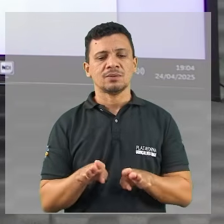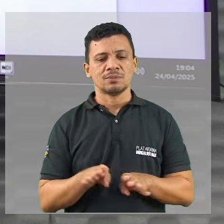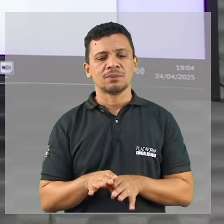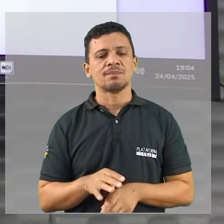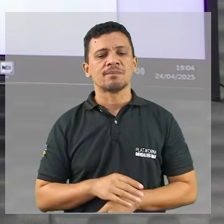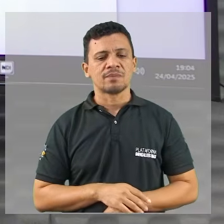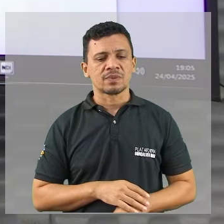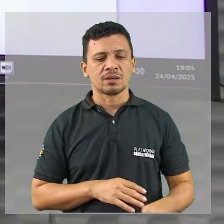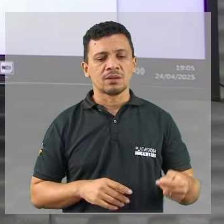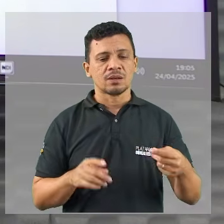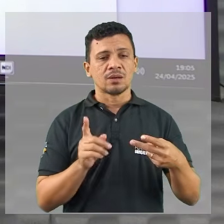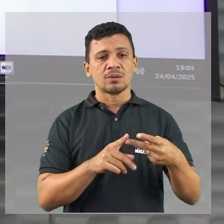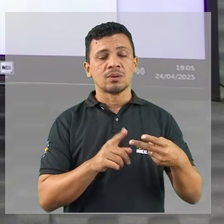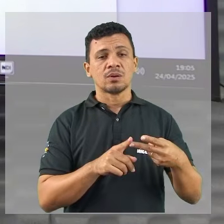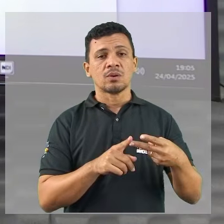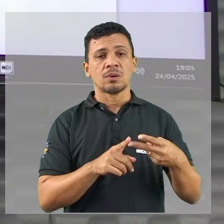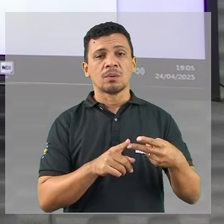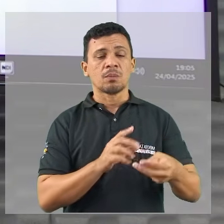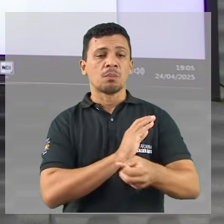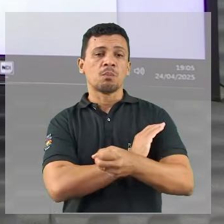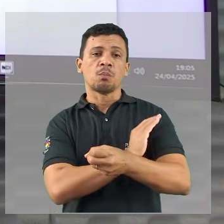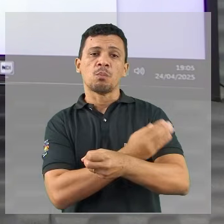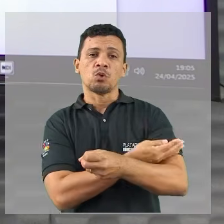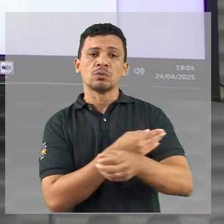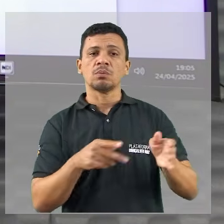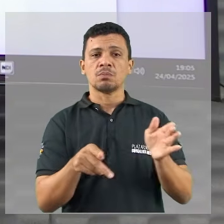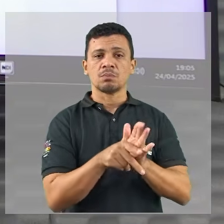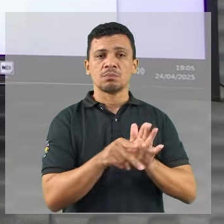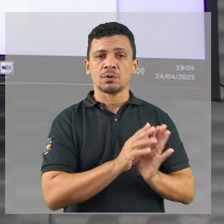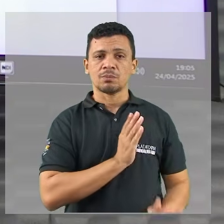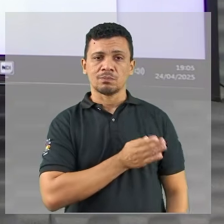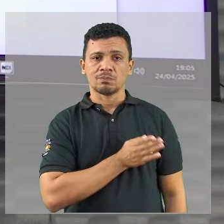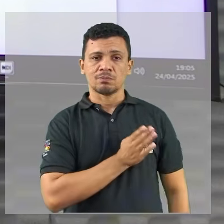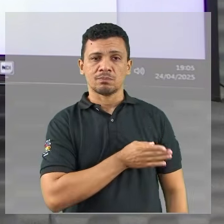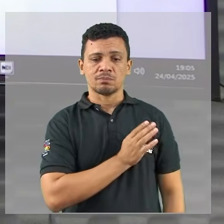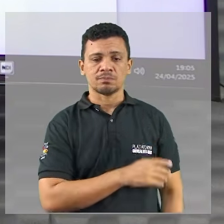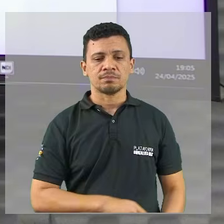estriado. E é o músculo do nosso coração, certo?